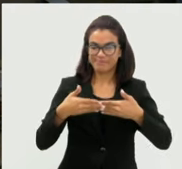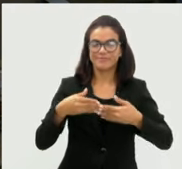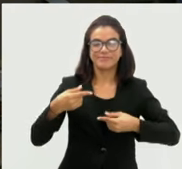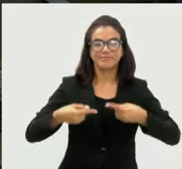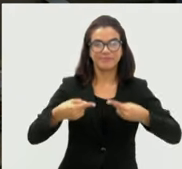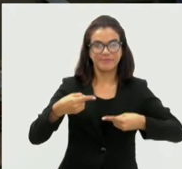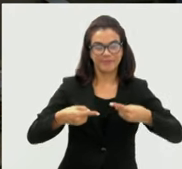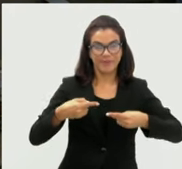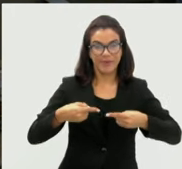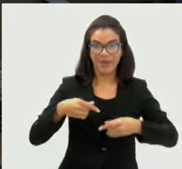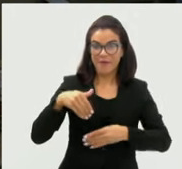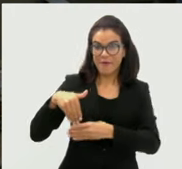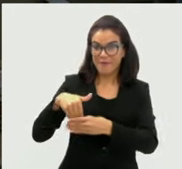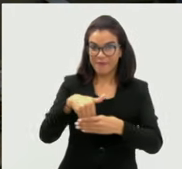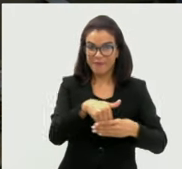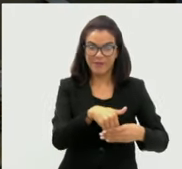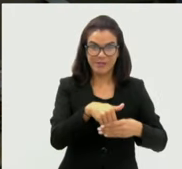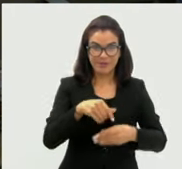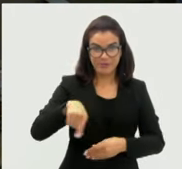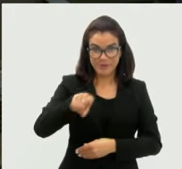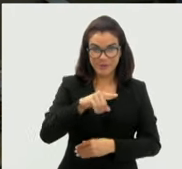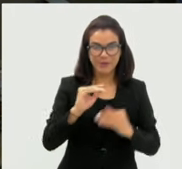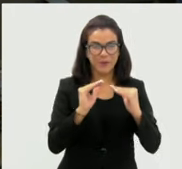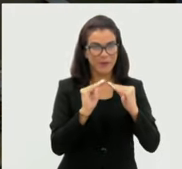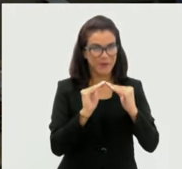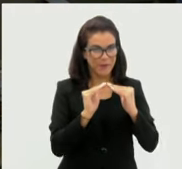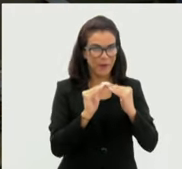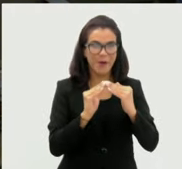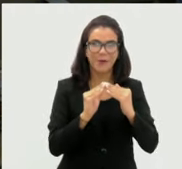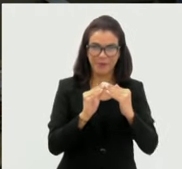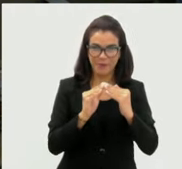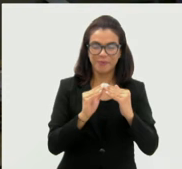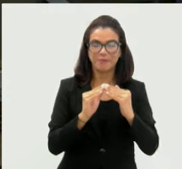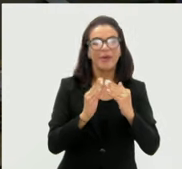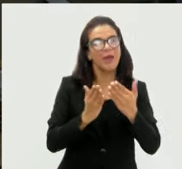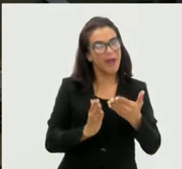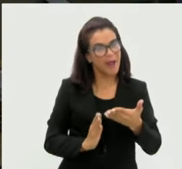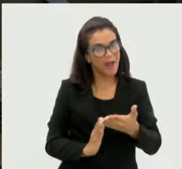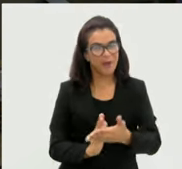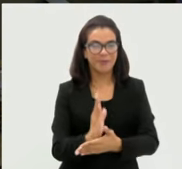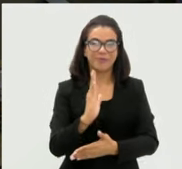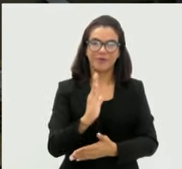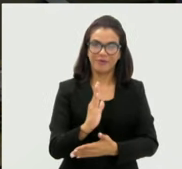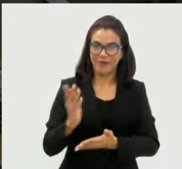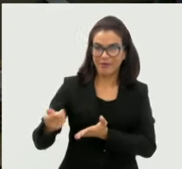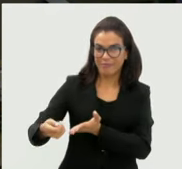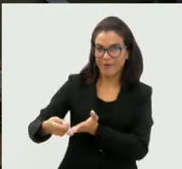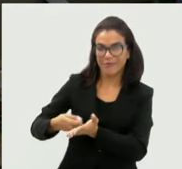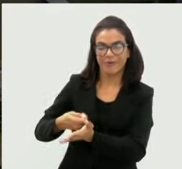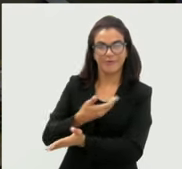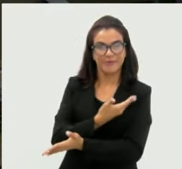a discussão. Em votação, senhores que aprovam, permaneçam como estão. Aprovado, vai autógrafo.